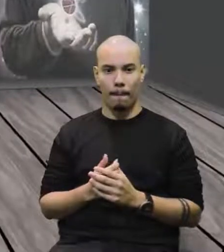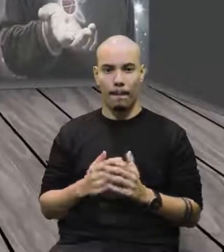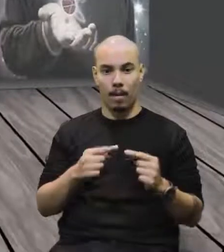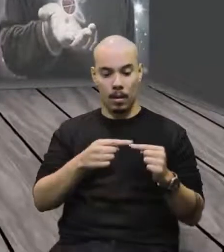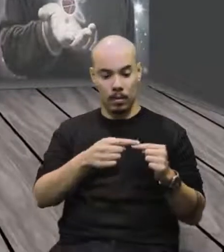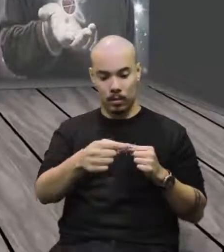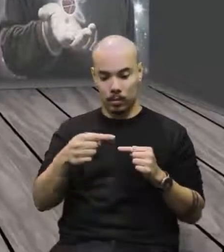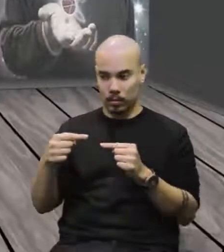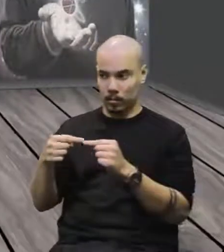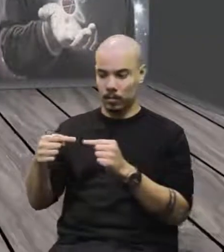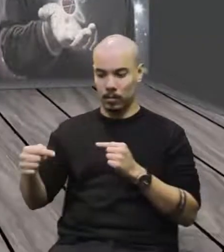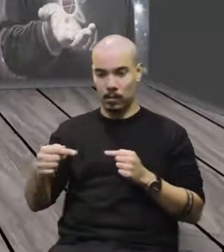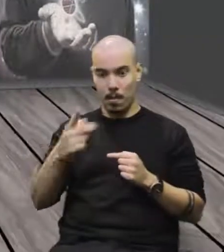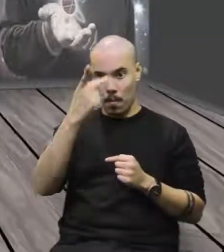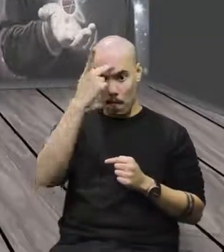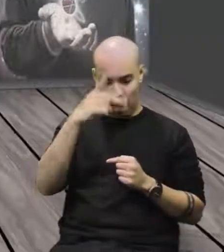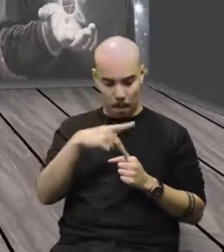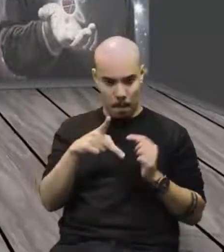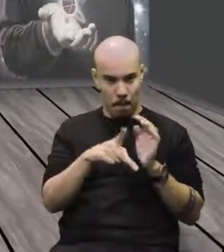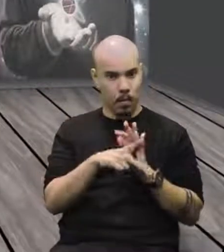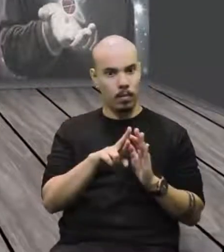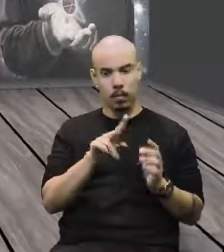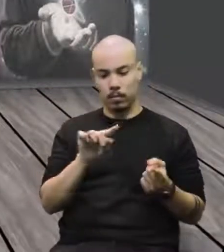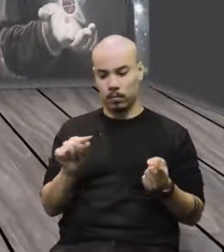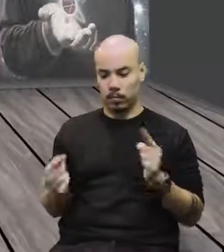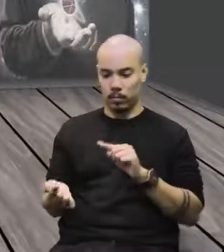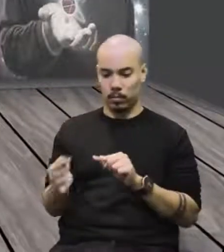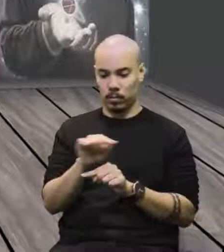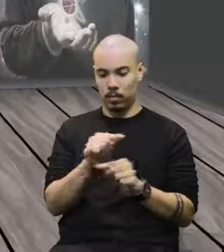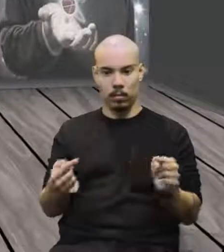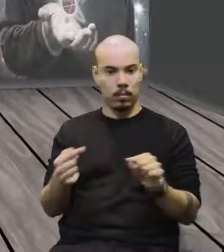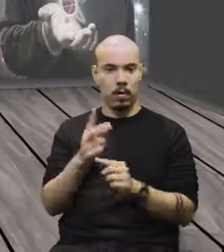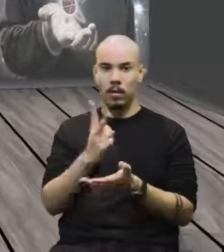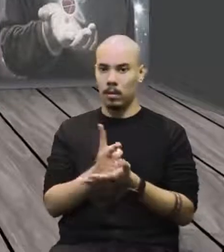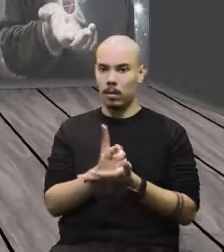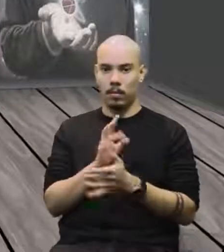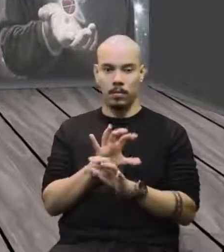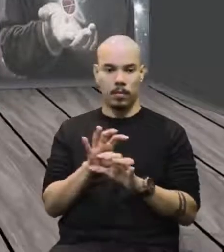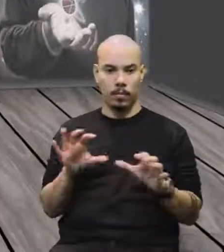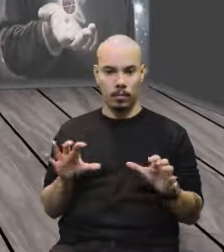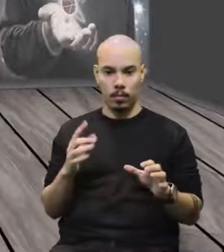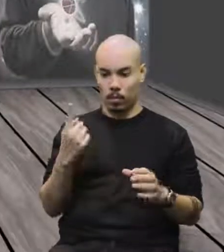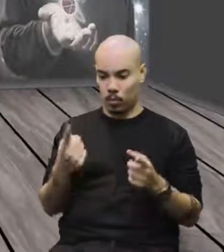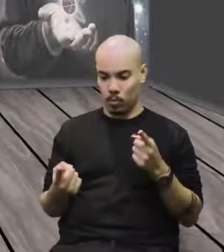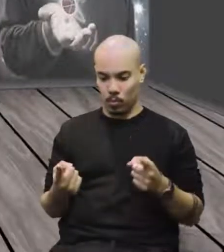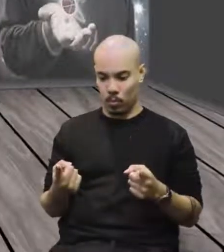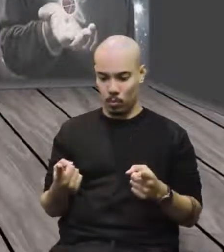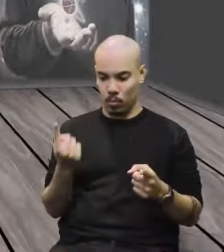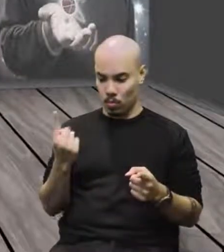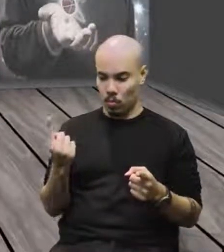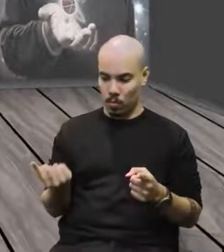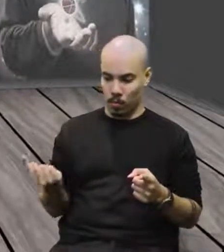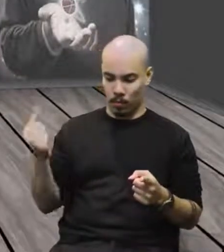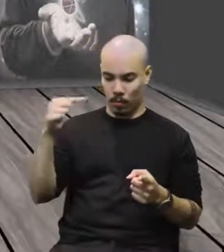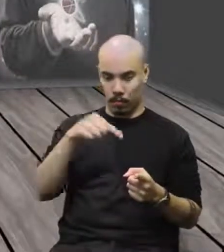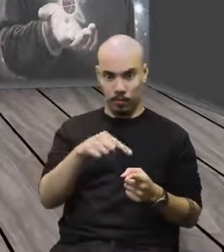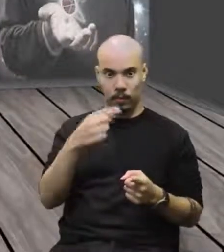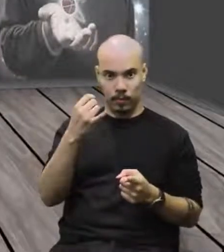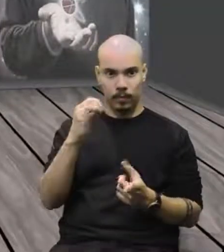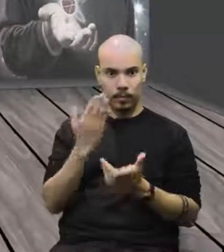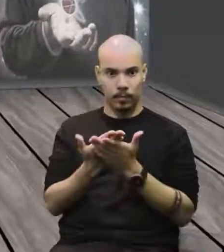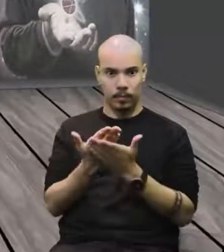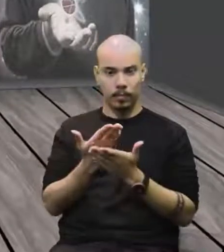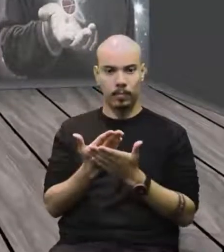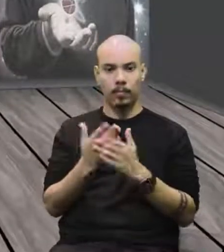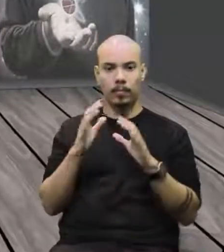próprio condutor. E não estamos estudando aqui do 2 sobre 1, mas sim 1 sobre o 2. Quando estiver estudando o 2